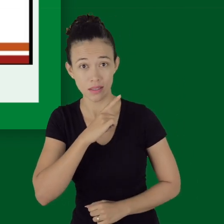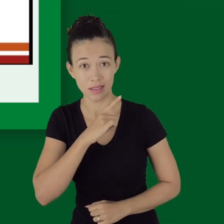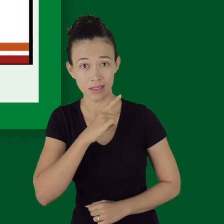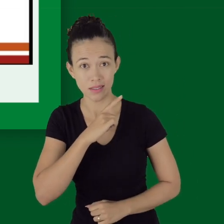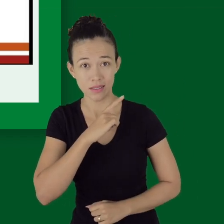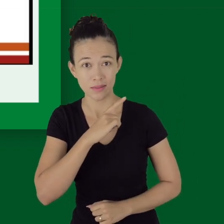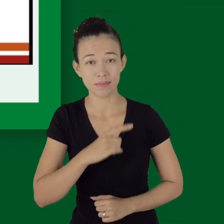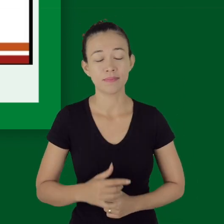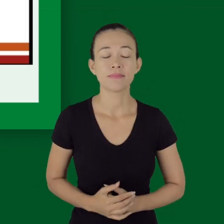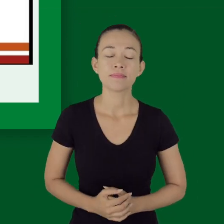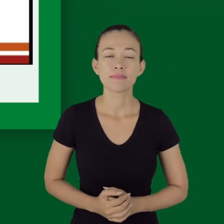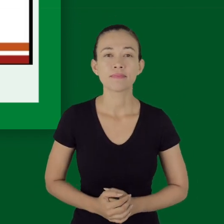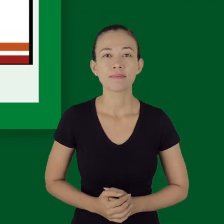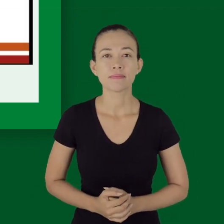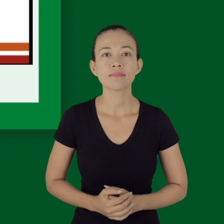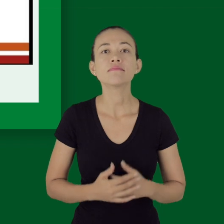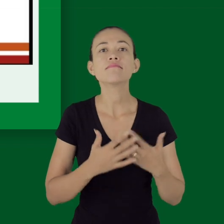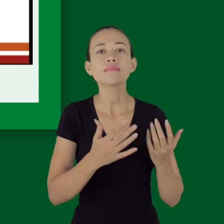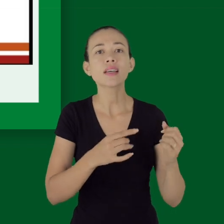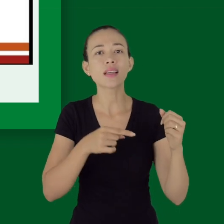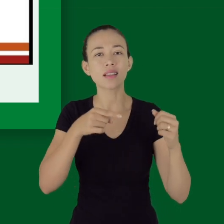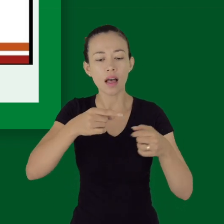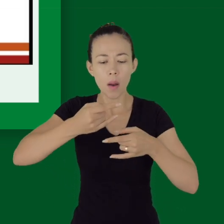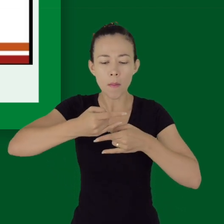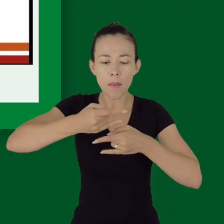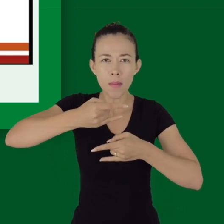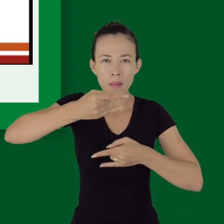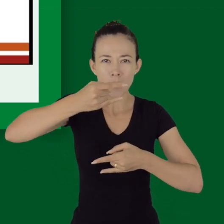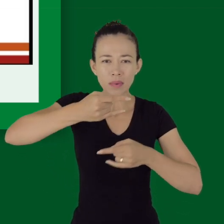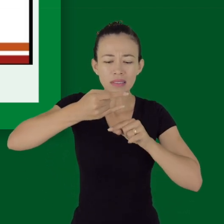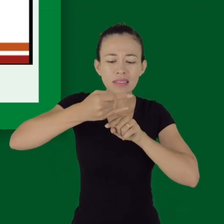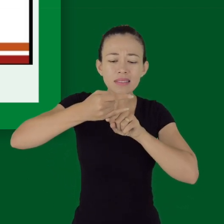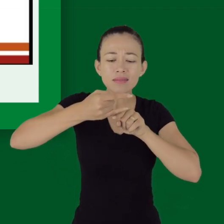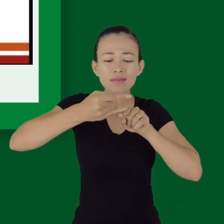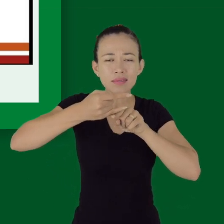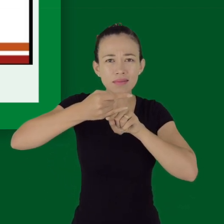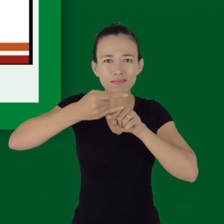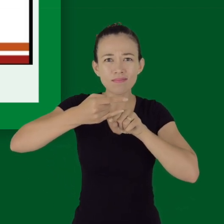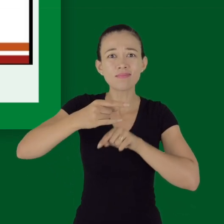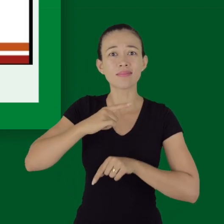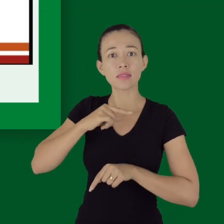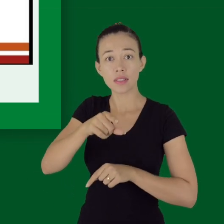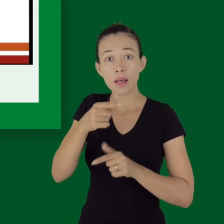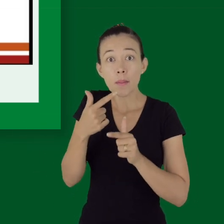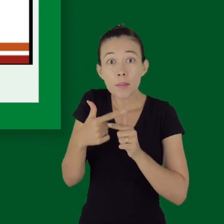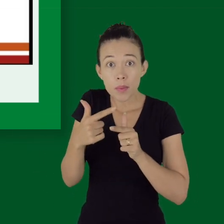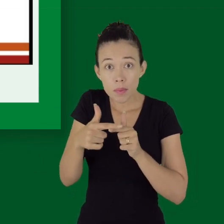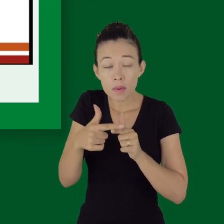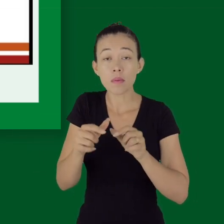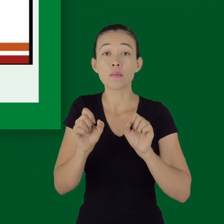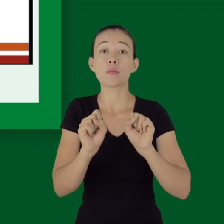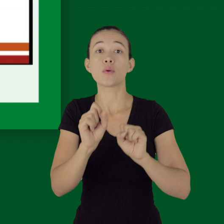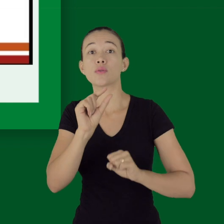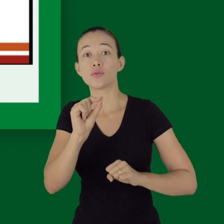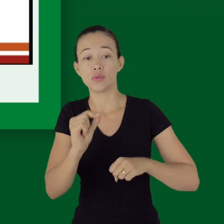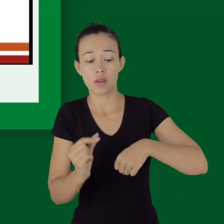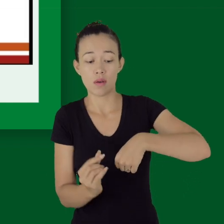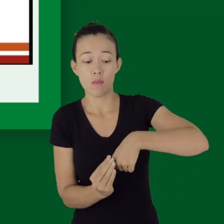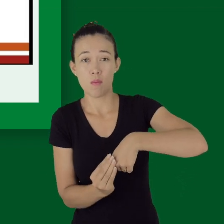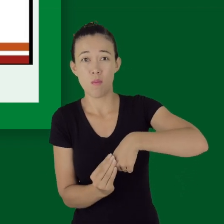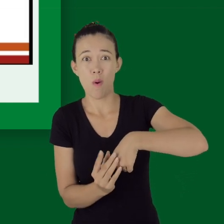ele circula. Um outro aspecto importante, então, em relação a essa anatomia é